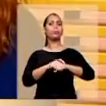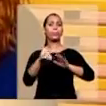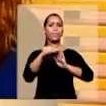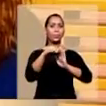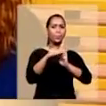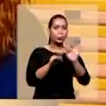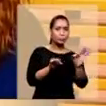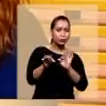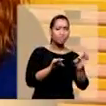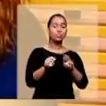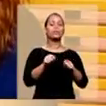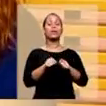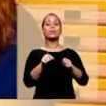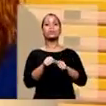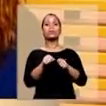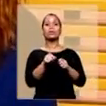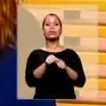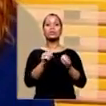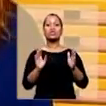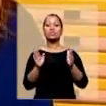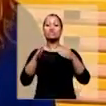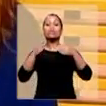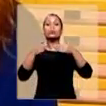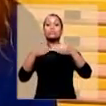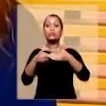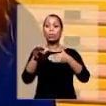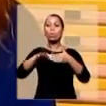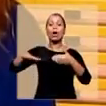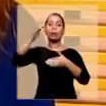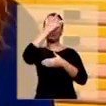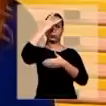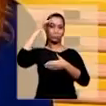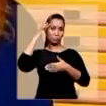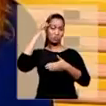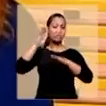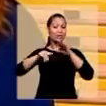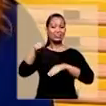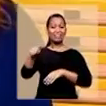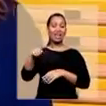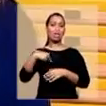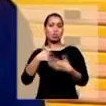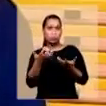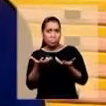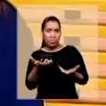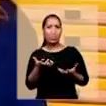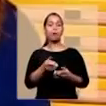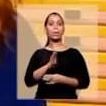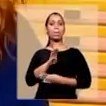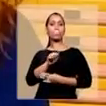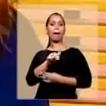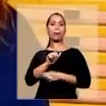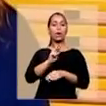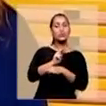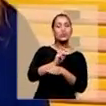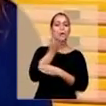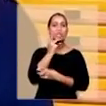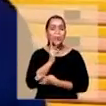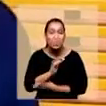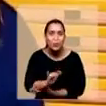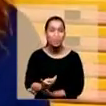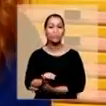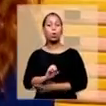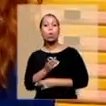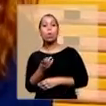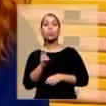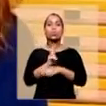feito em função da necessidade da população. E às vezes as pessoas, eu quero ser babá, né? Eu quero